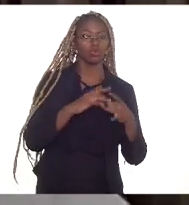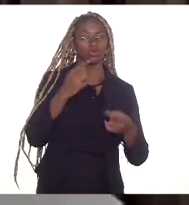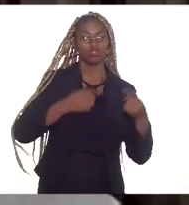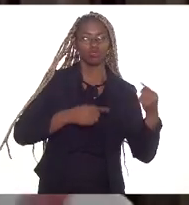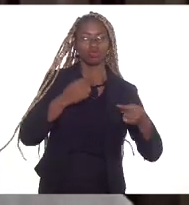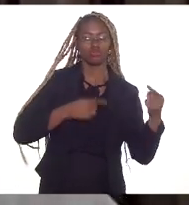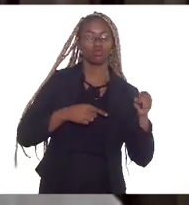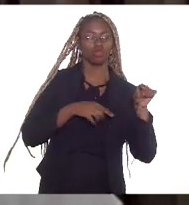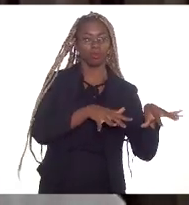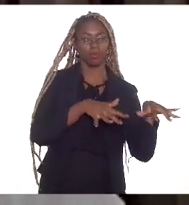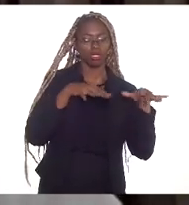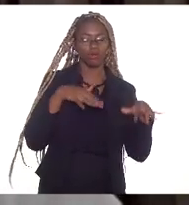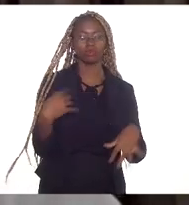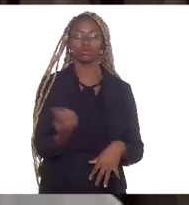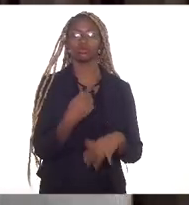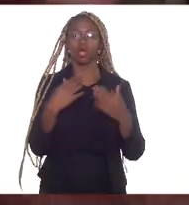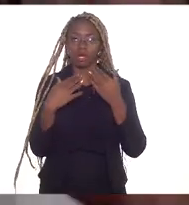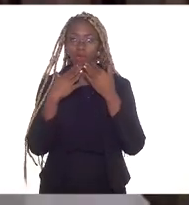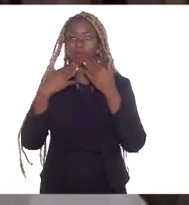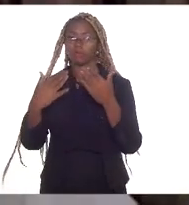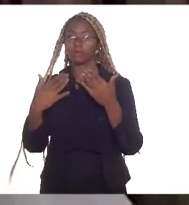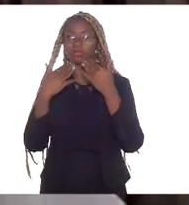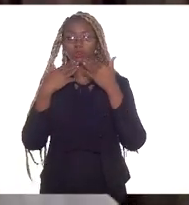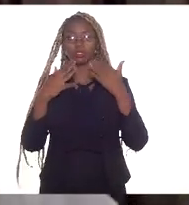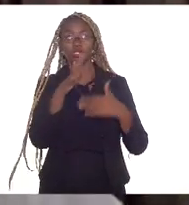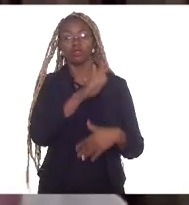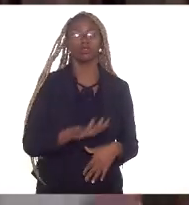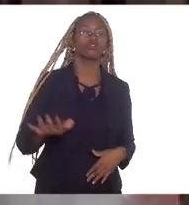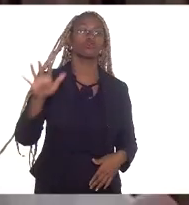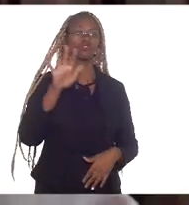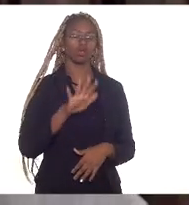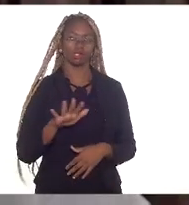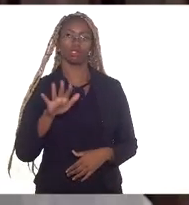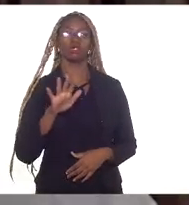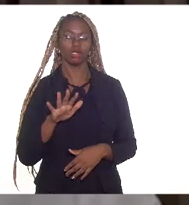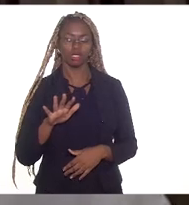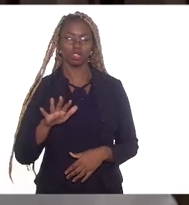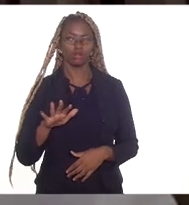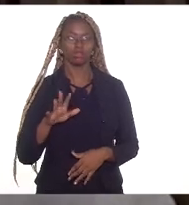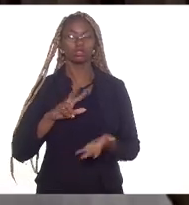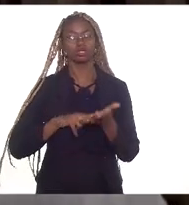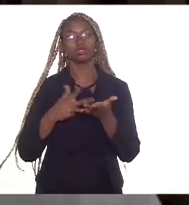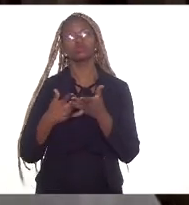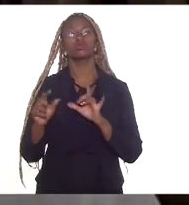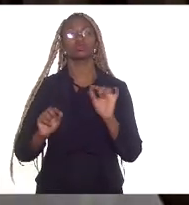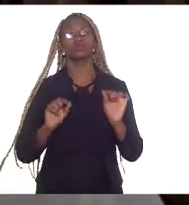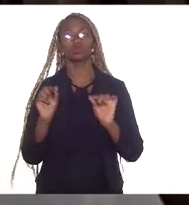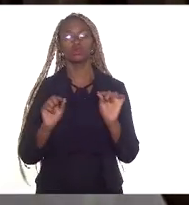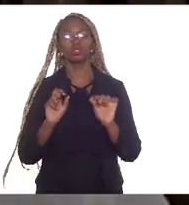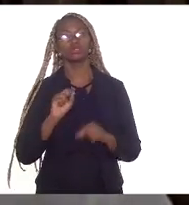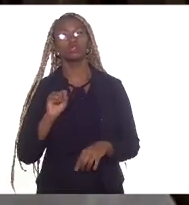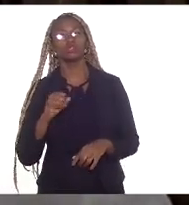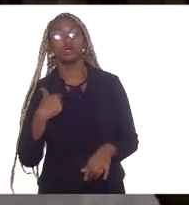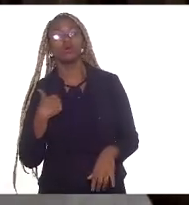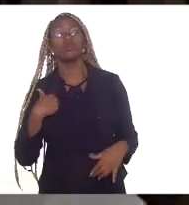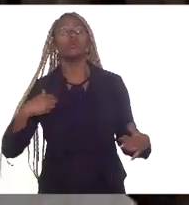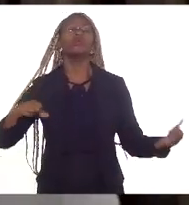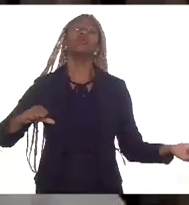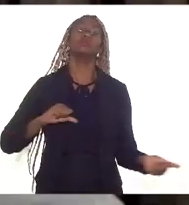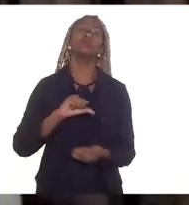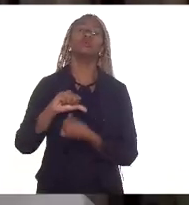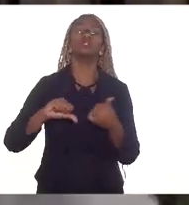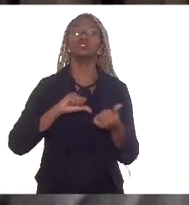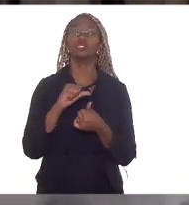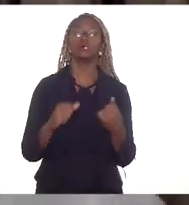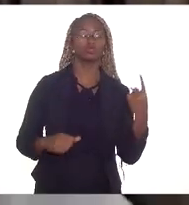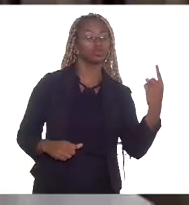que nós nos apresentemos como um todo. Isso significa que, se eu for mexer em algo de um,